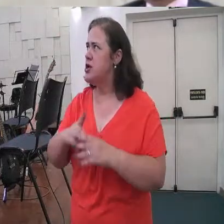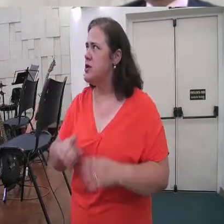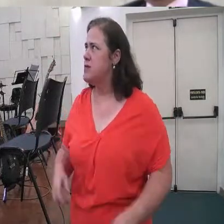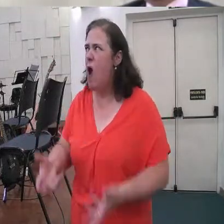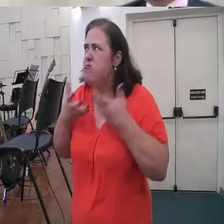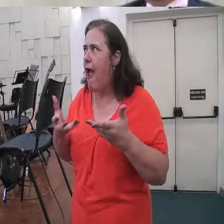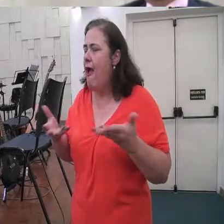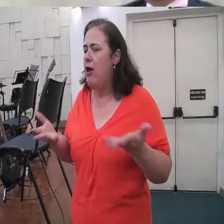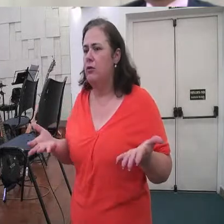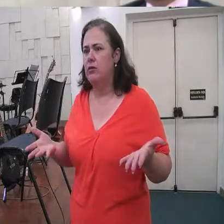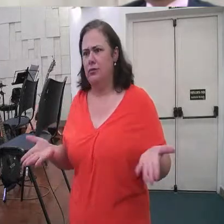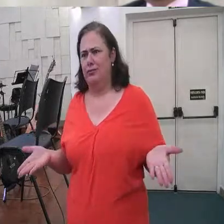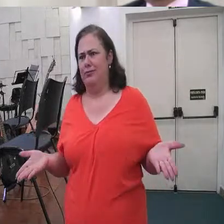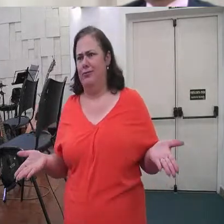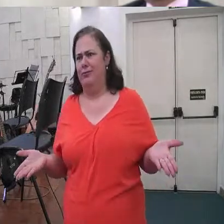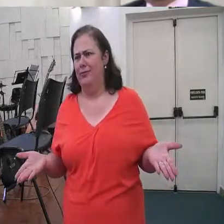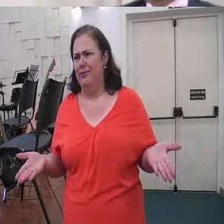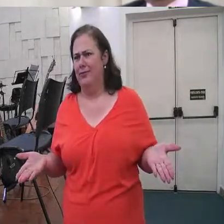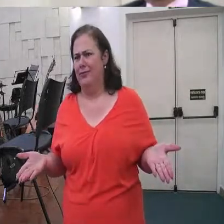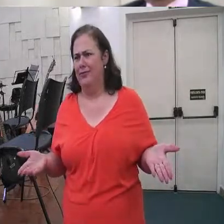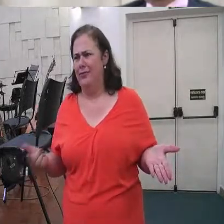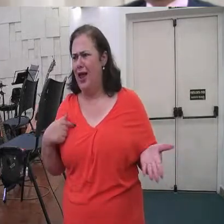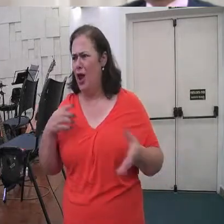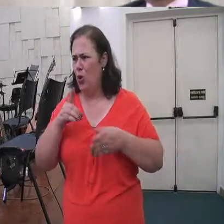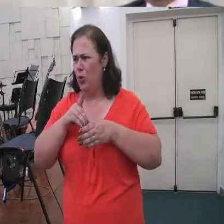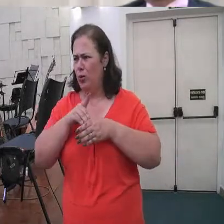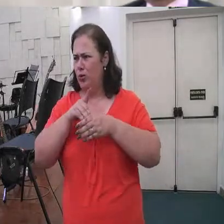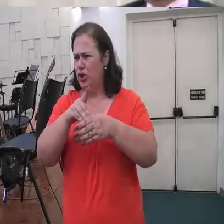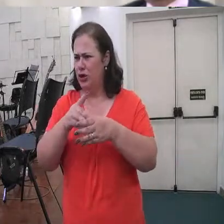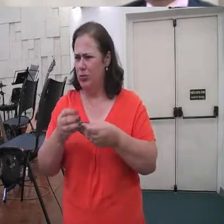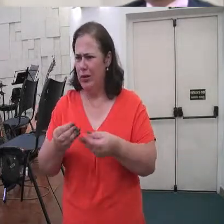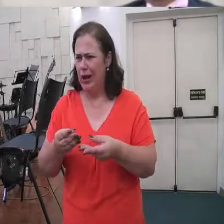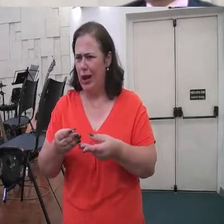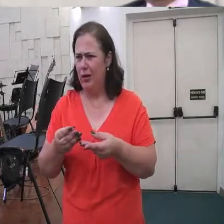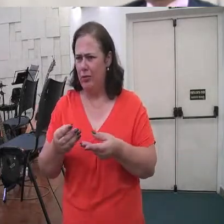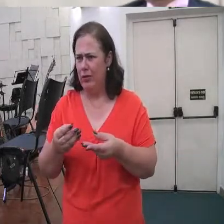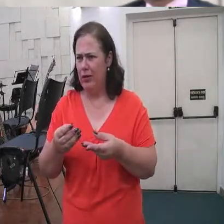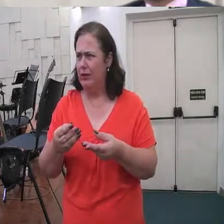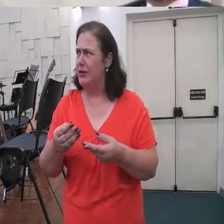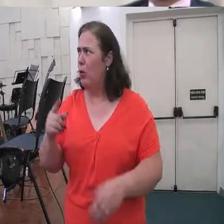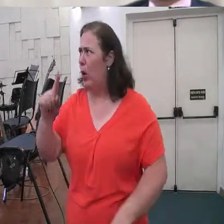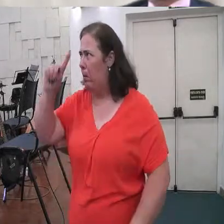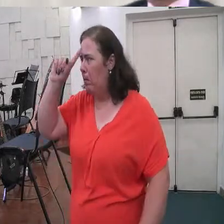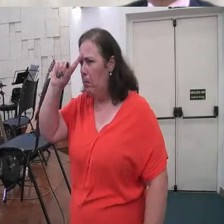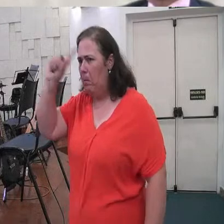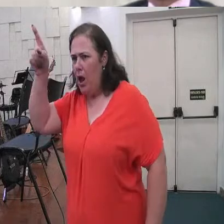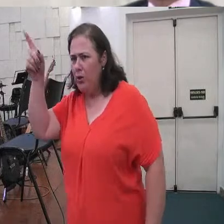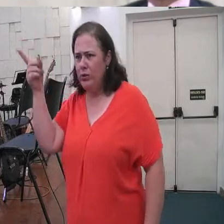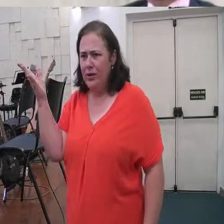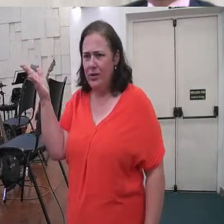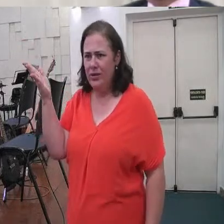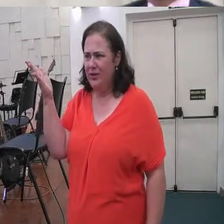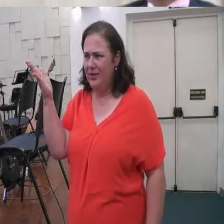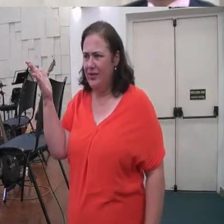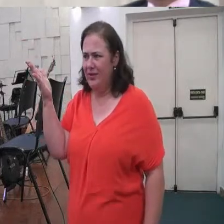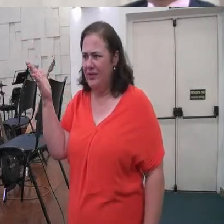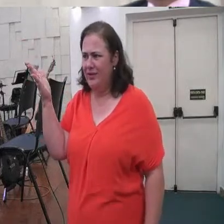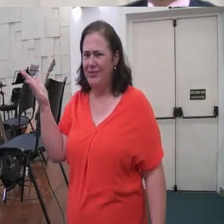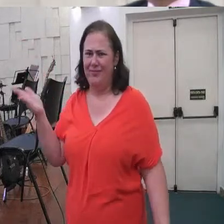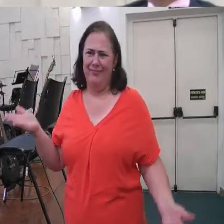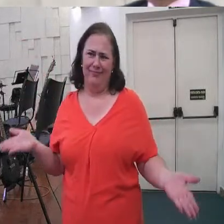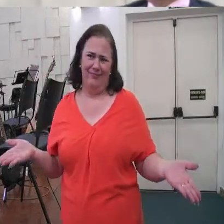de todas as reuniões da igreja, eu sou uma das pessoas que mais ofertam na igreja, eu sou uma pessoa